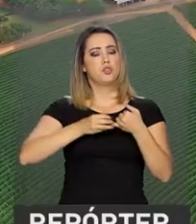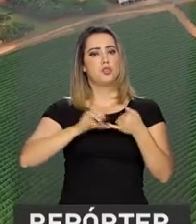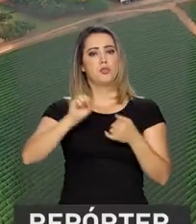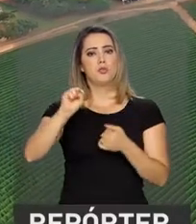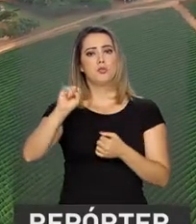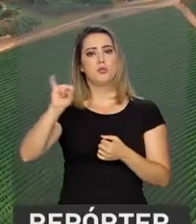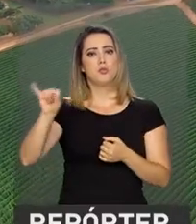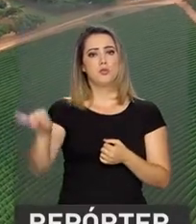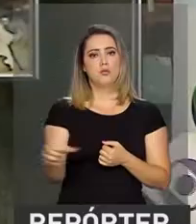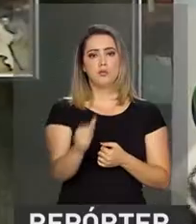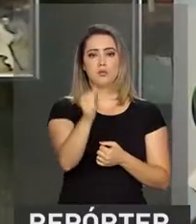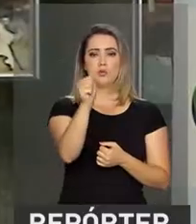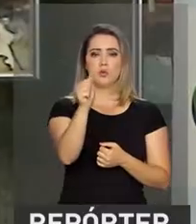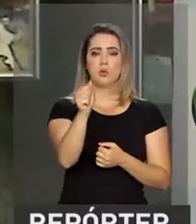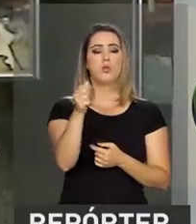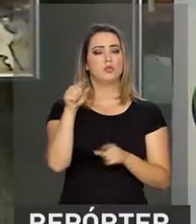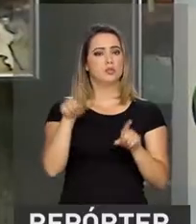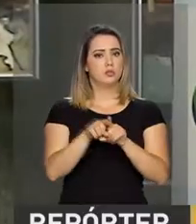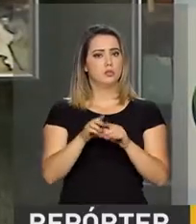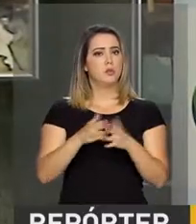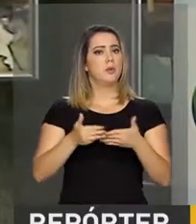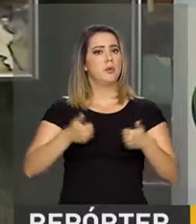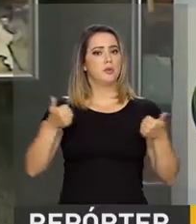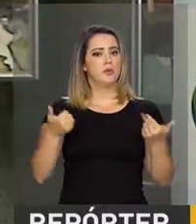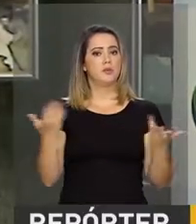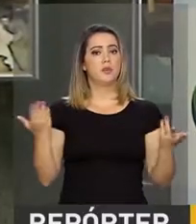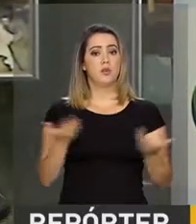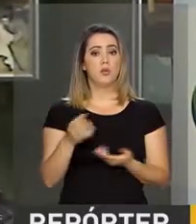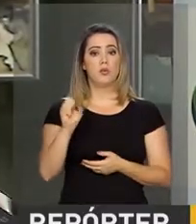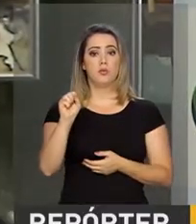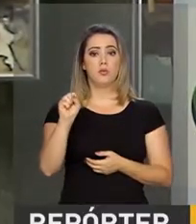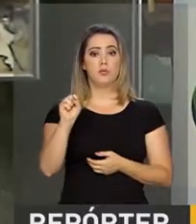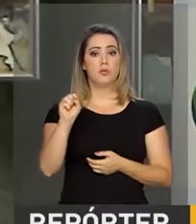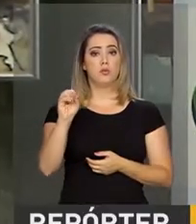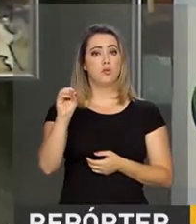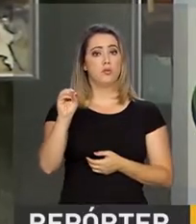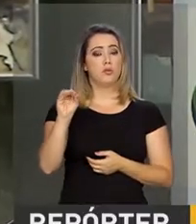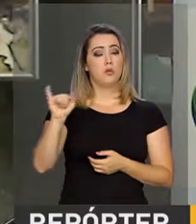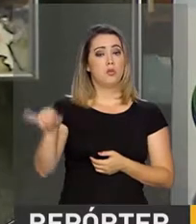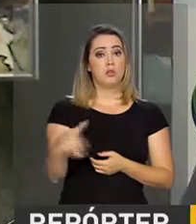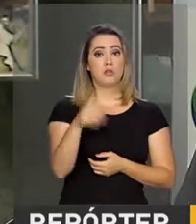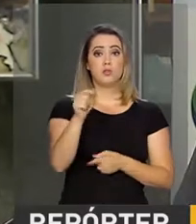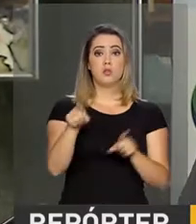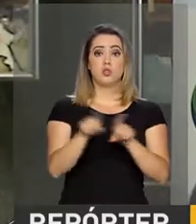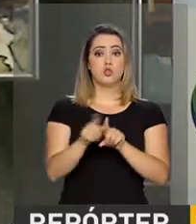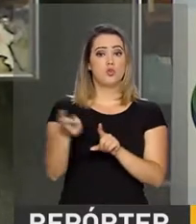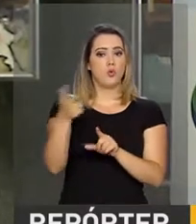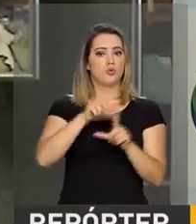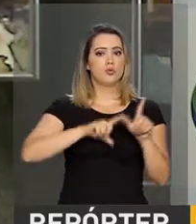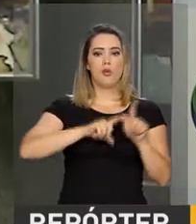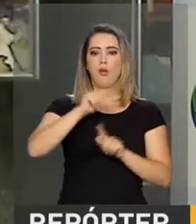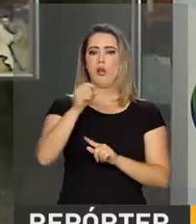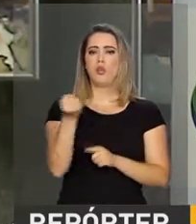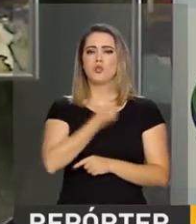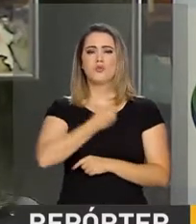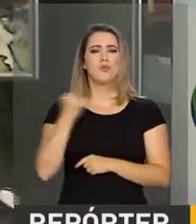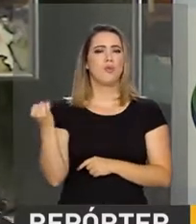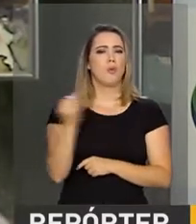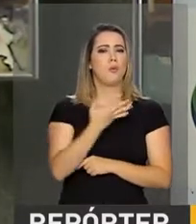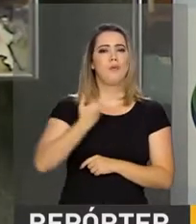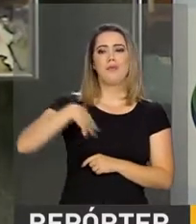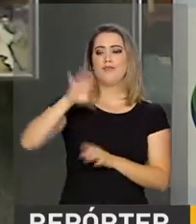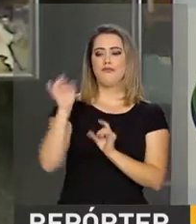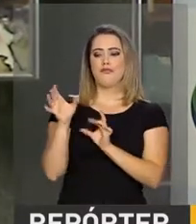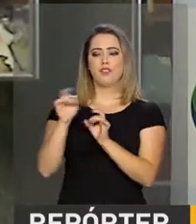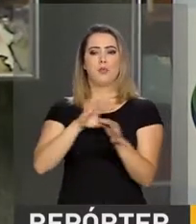registrou melhora a soja de novo 117 milhões lado no maravilhoso vamos exportar seguramente mais de 60 milhões